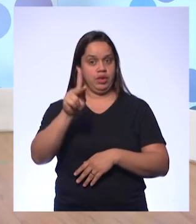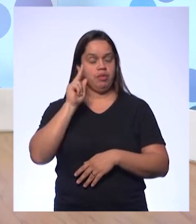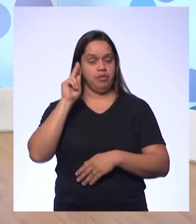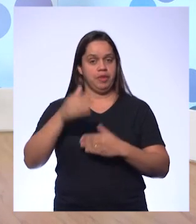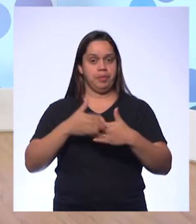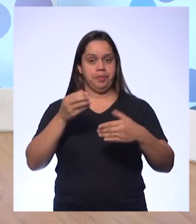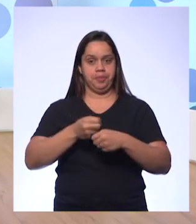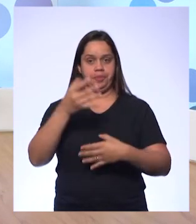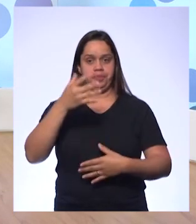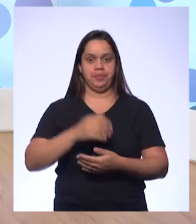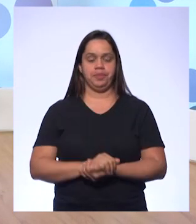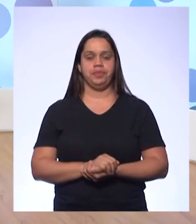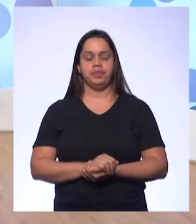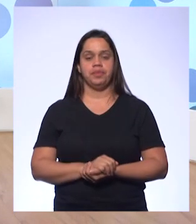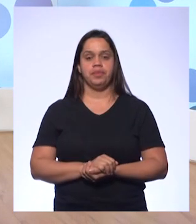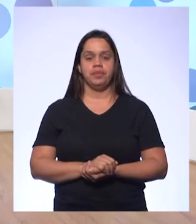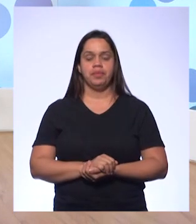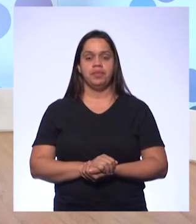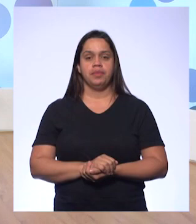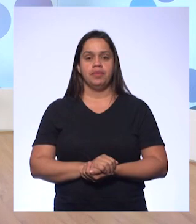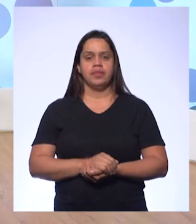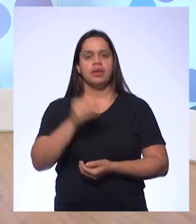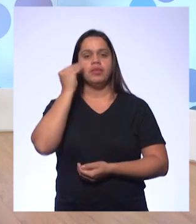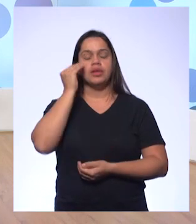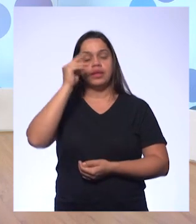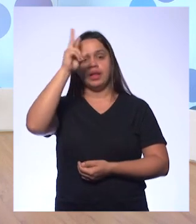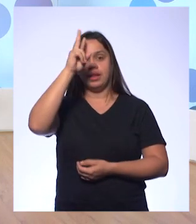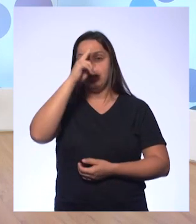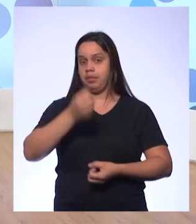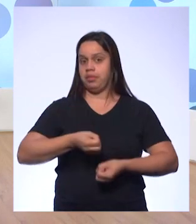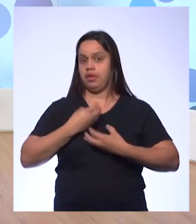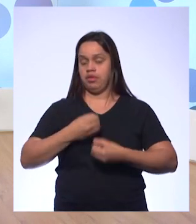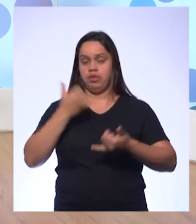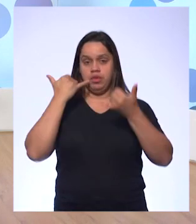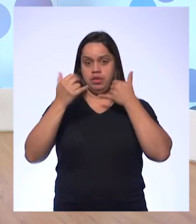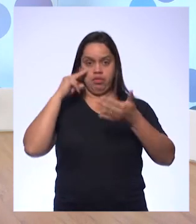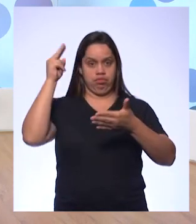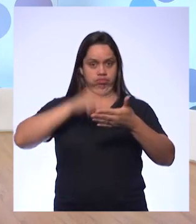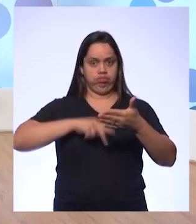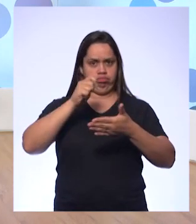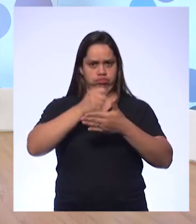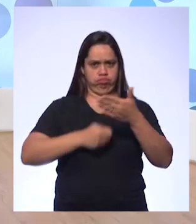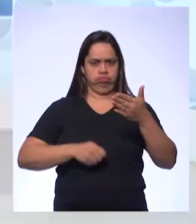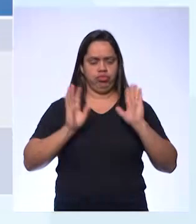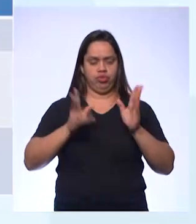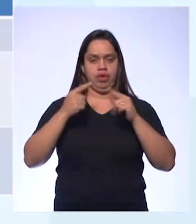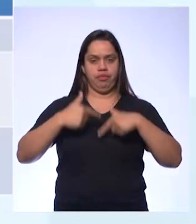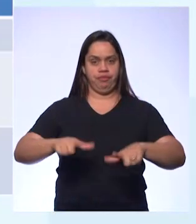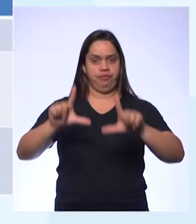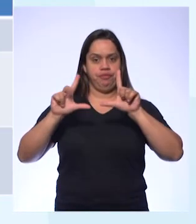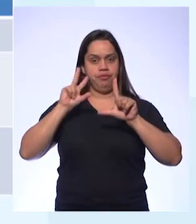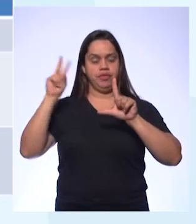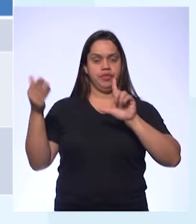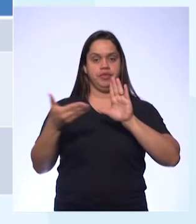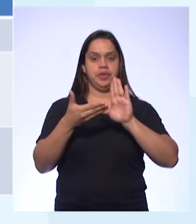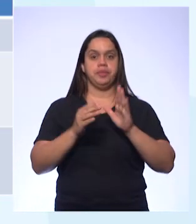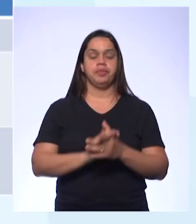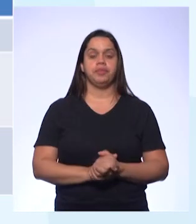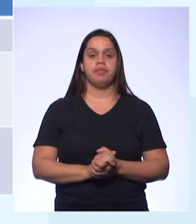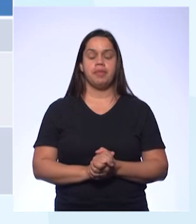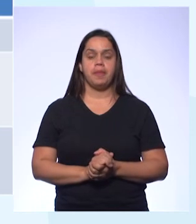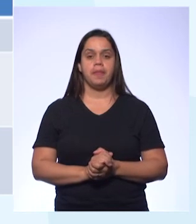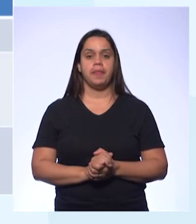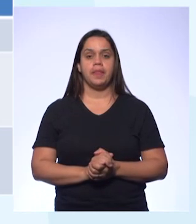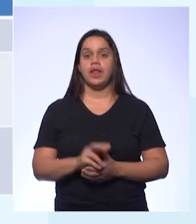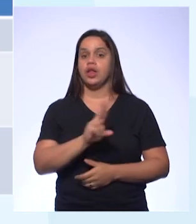chat. Vamos tentar lembrar das informações que a gente leu aí no texto? Pode colocar na tela aí essa página.